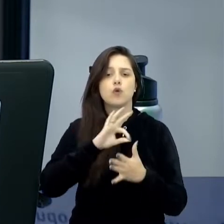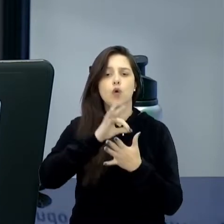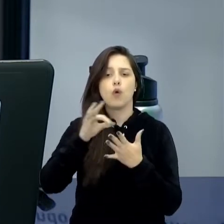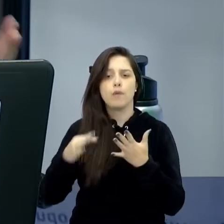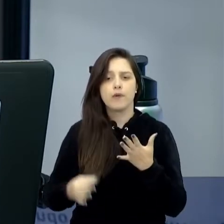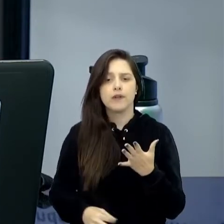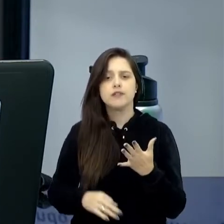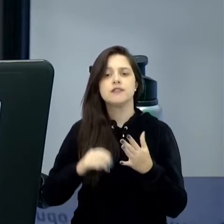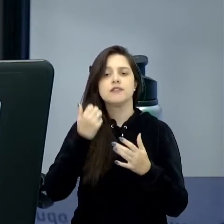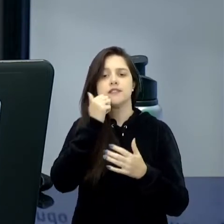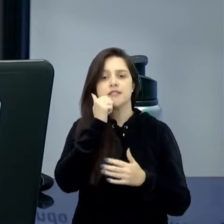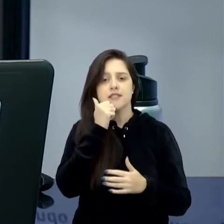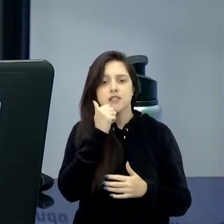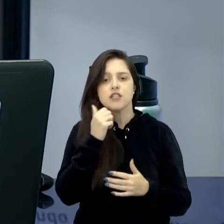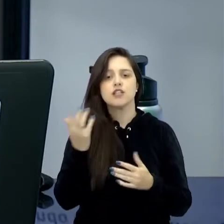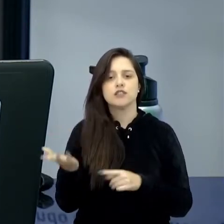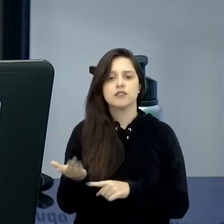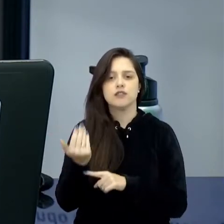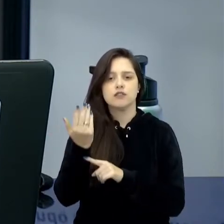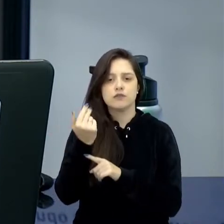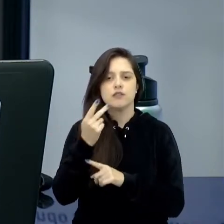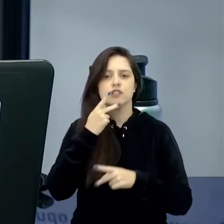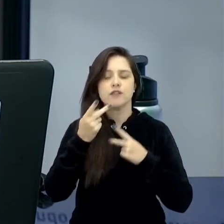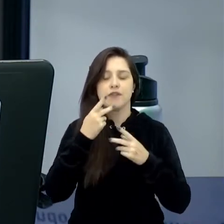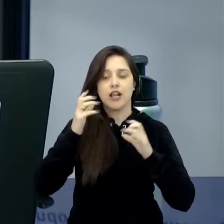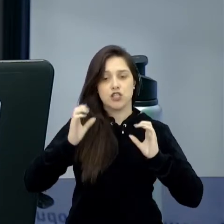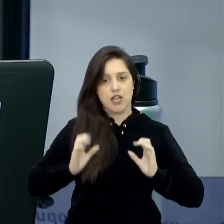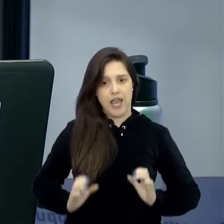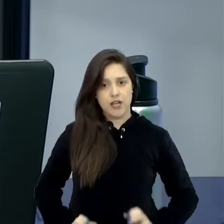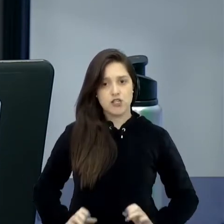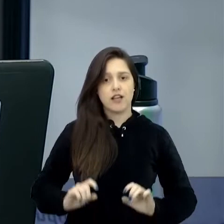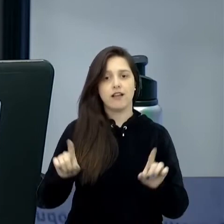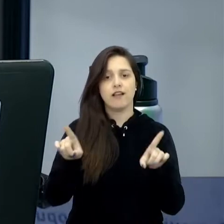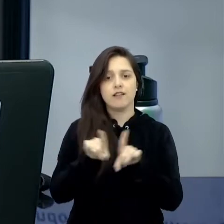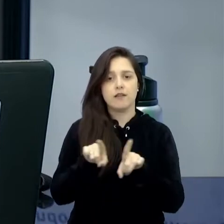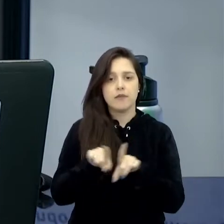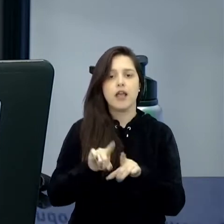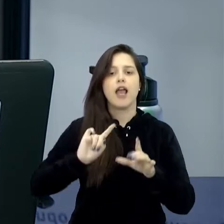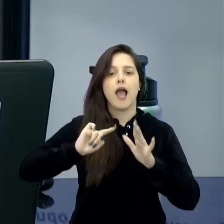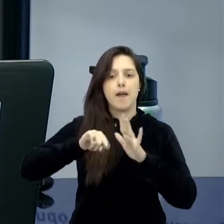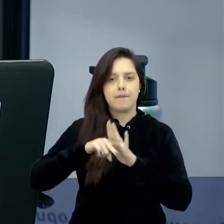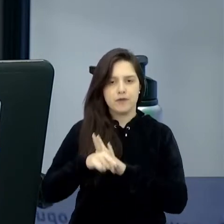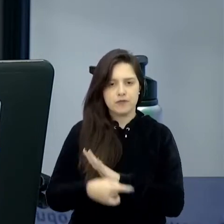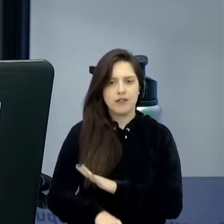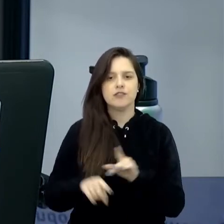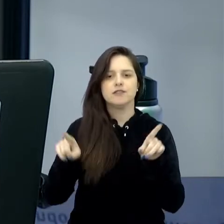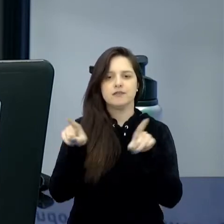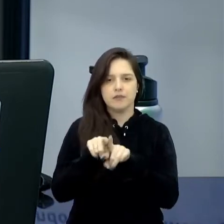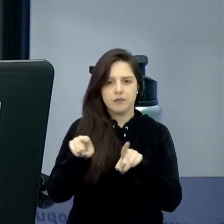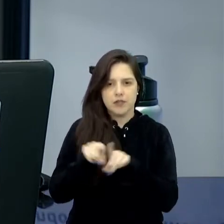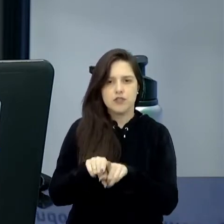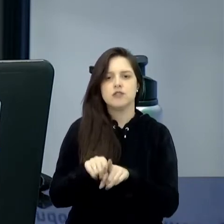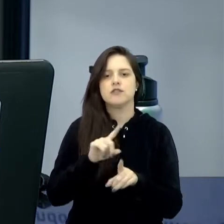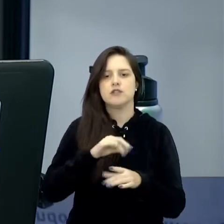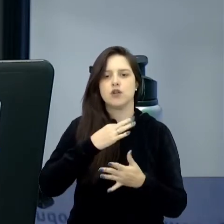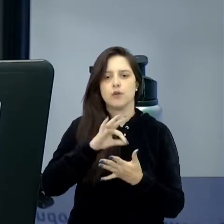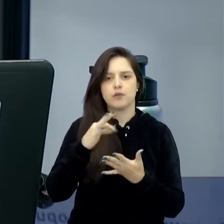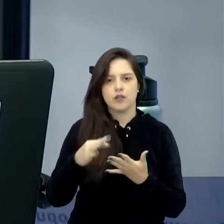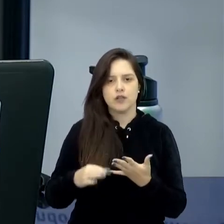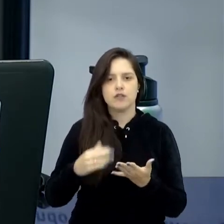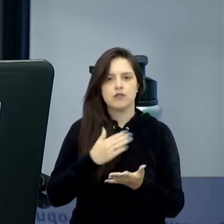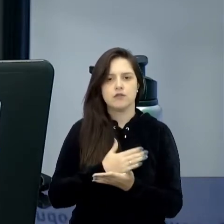fala de ciência, que fala de tecnologia, que fala de ética e que fundamentalmente também fala de componentes,